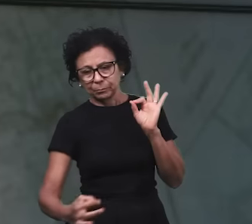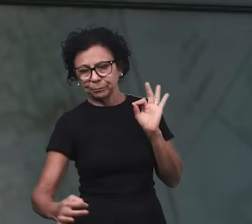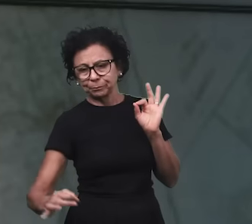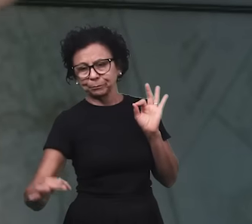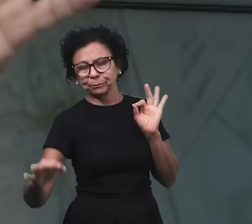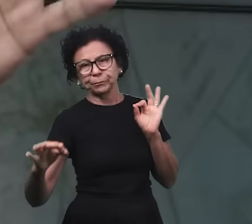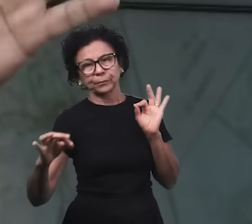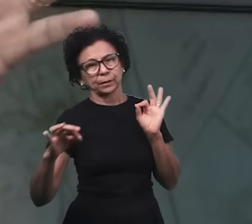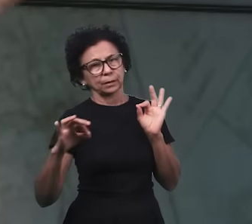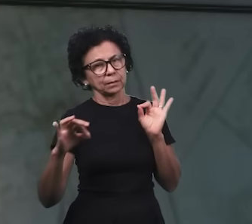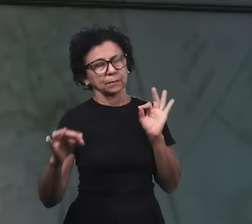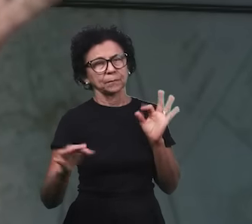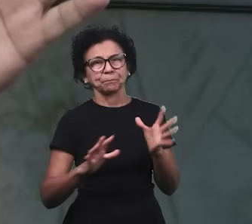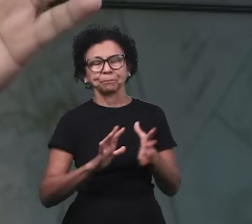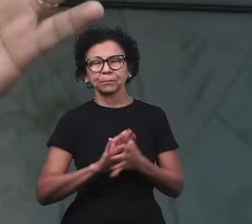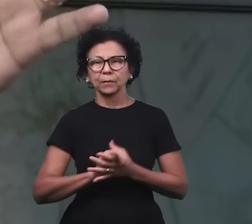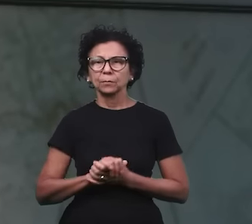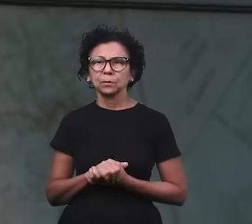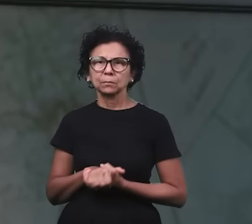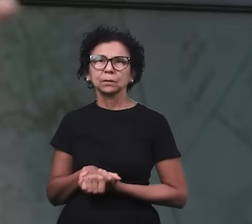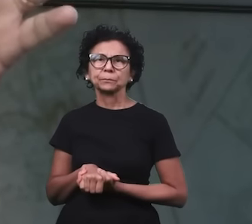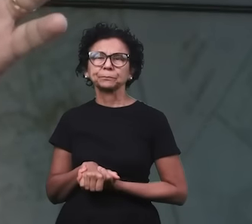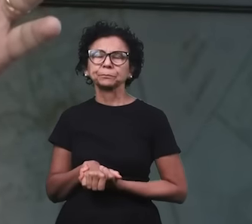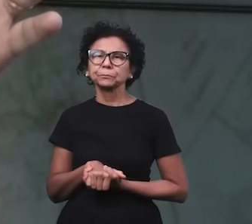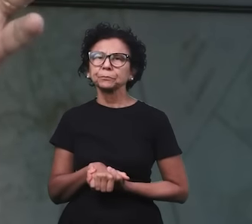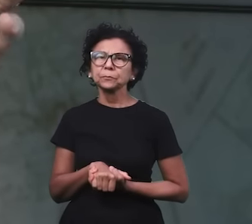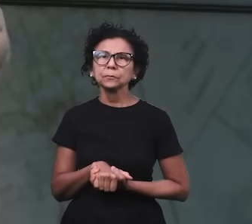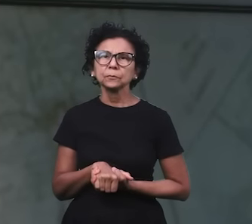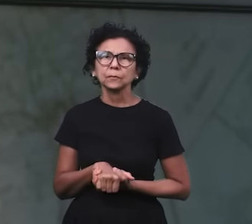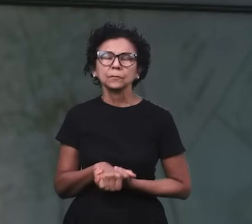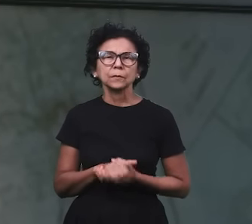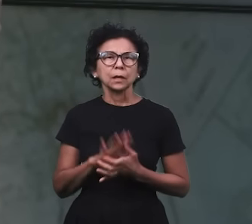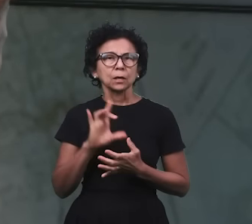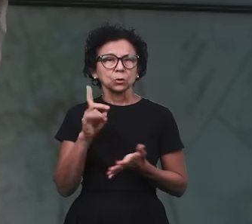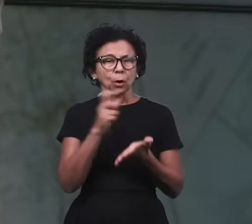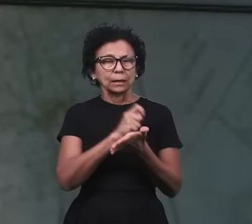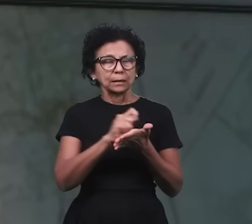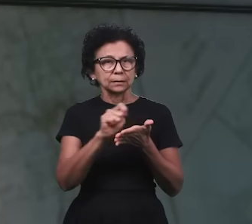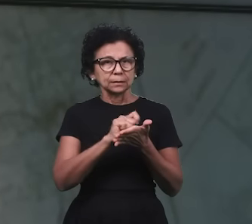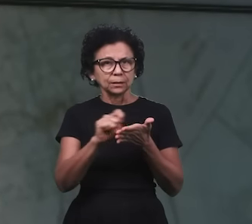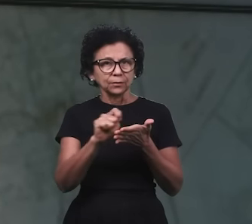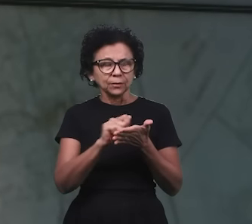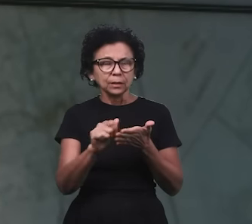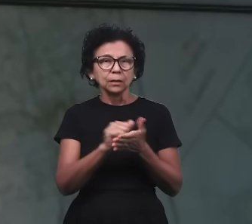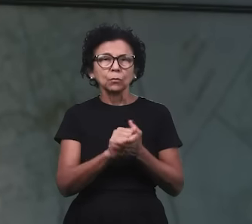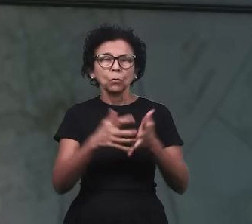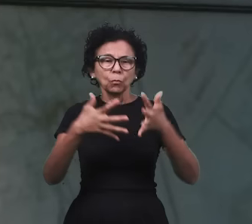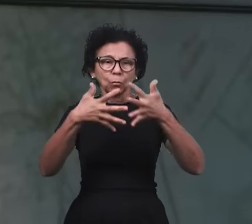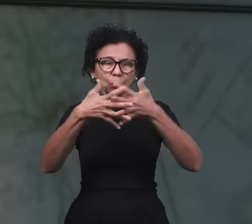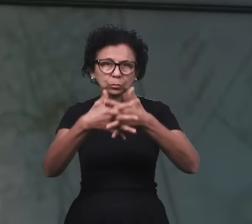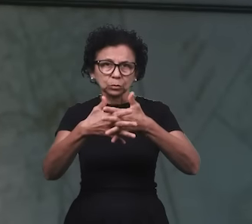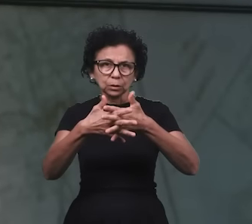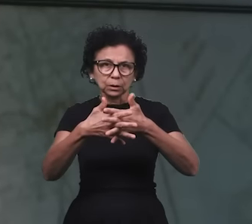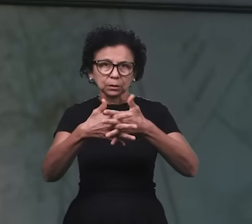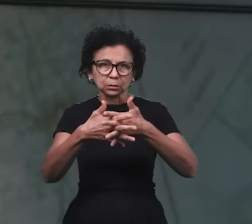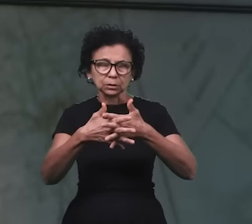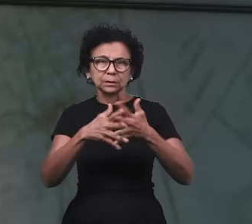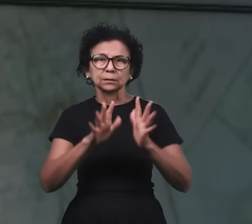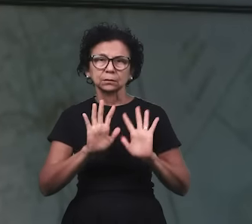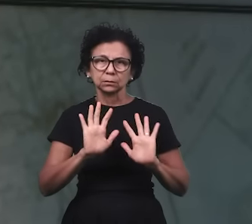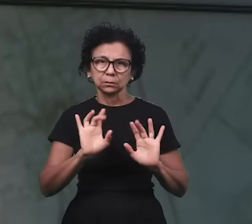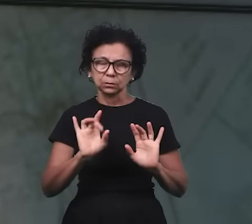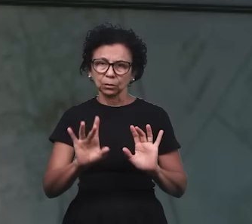longos, eram escritos só com consoantes, não com vogais. Então, os copistas tinham um trabalho árduo,